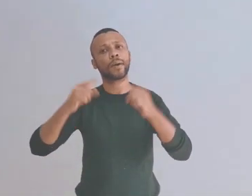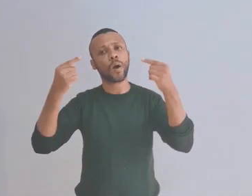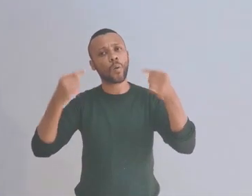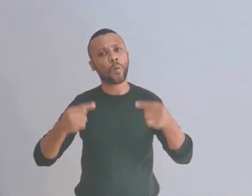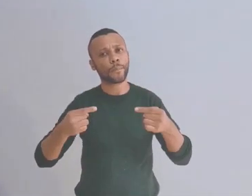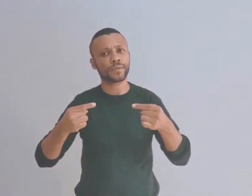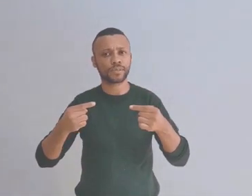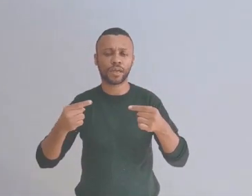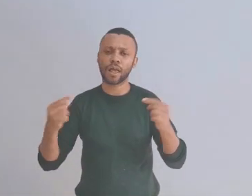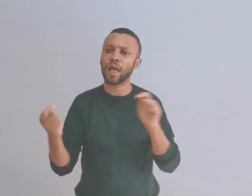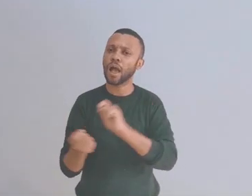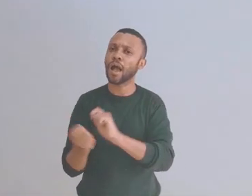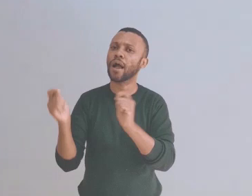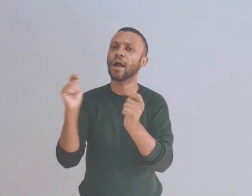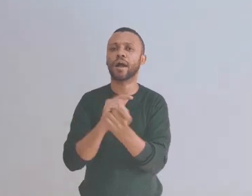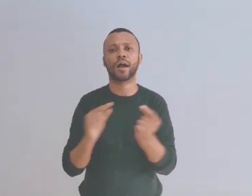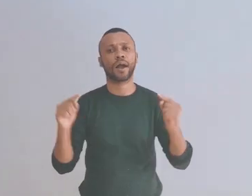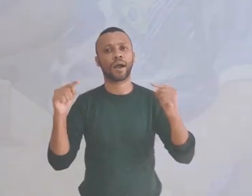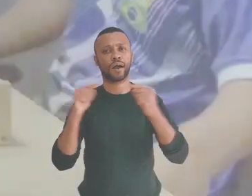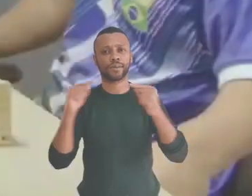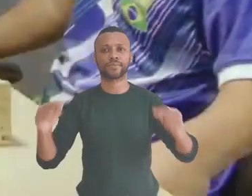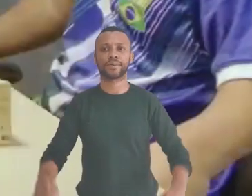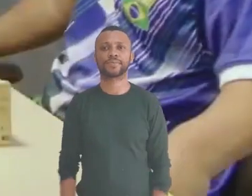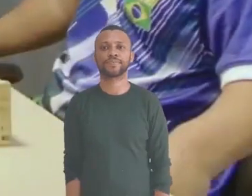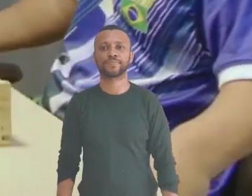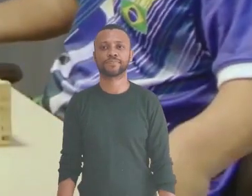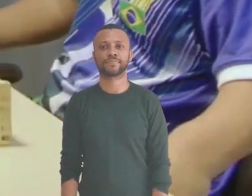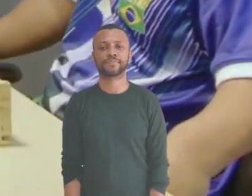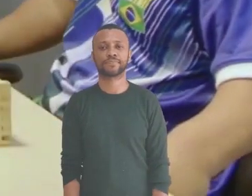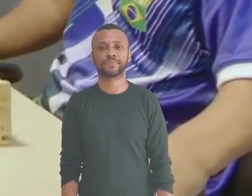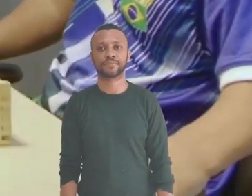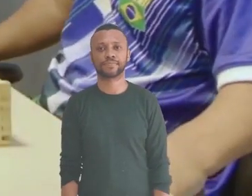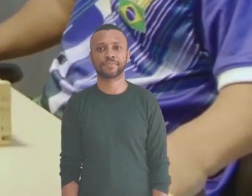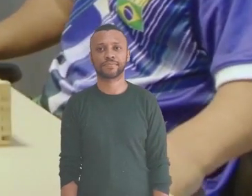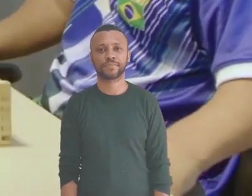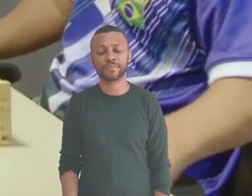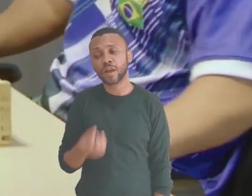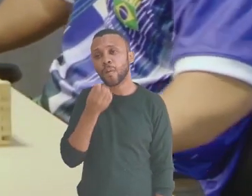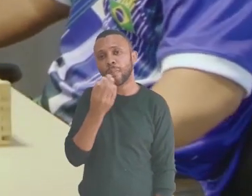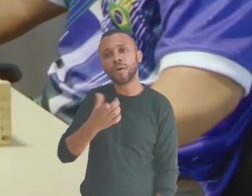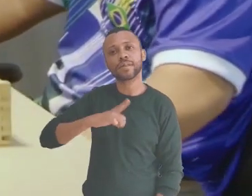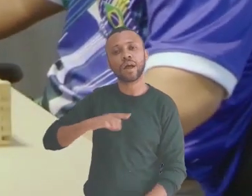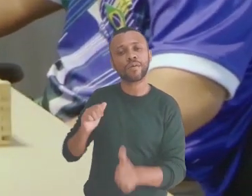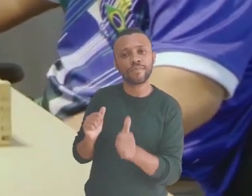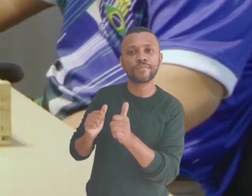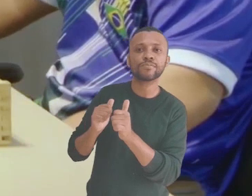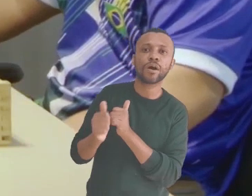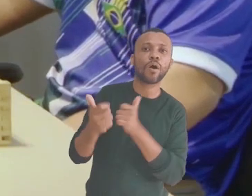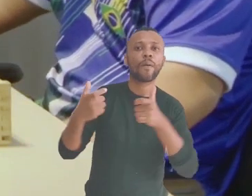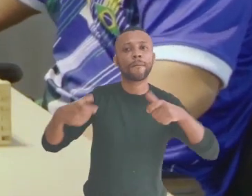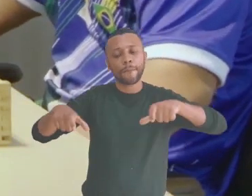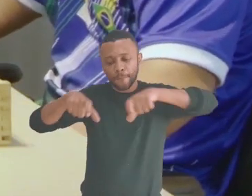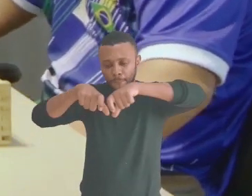é tão adequado. Sim. É como todo esporte. Né? Falei do futebol com uma quadra de